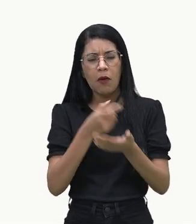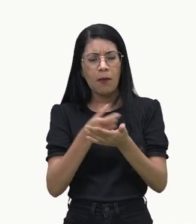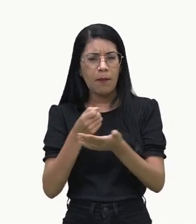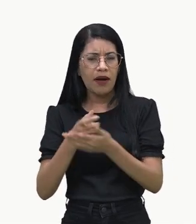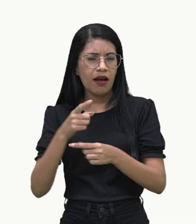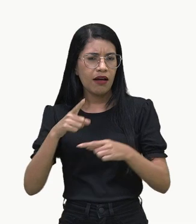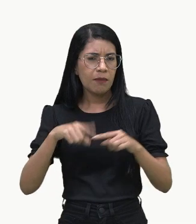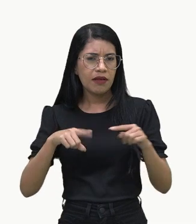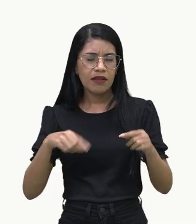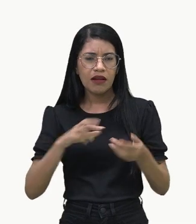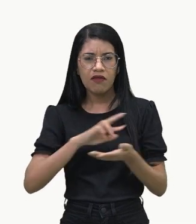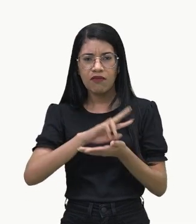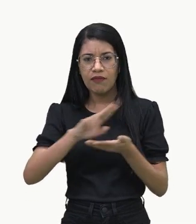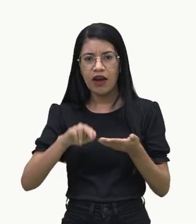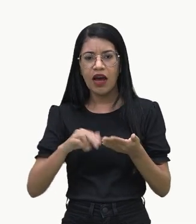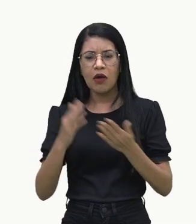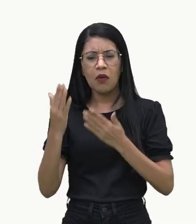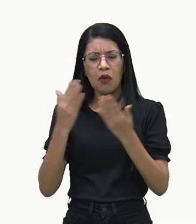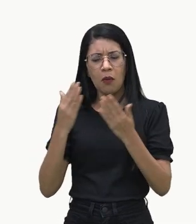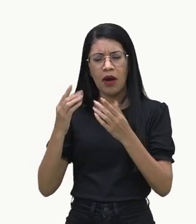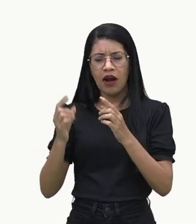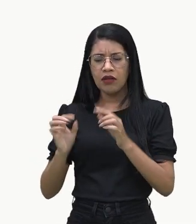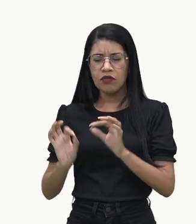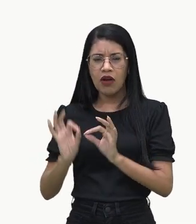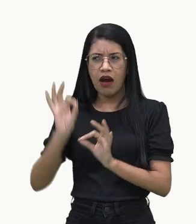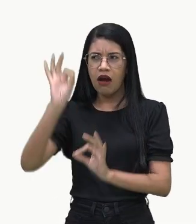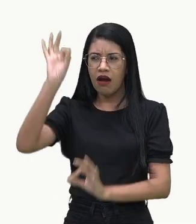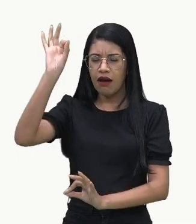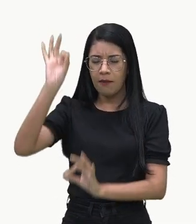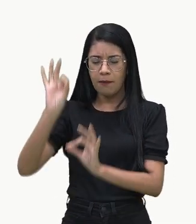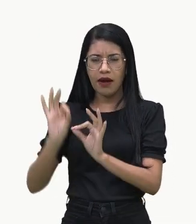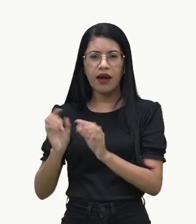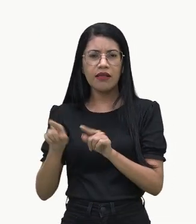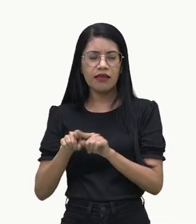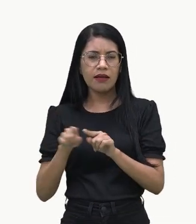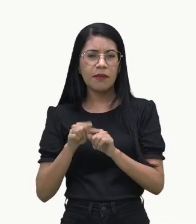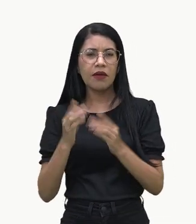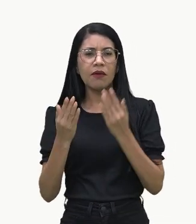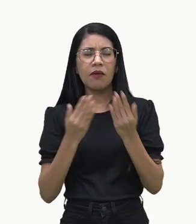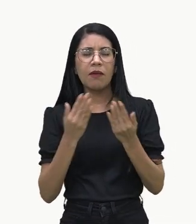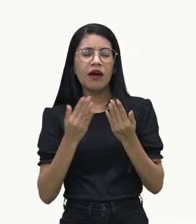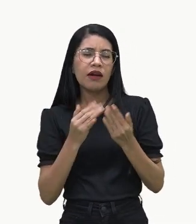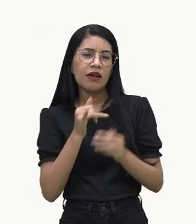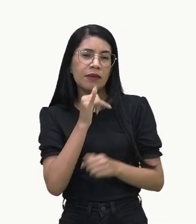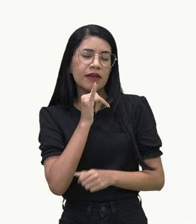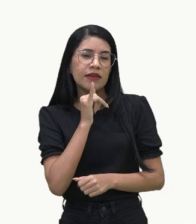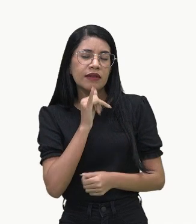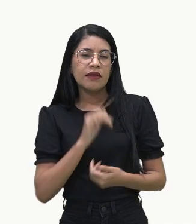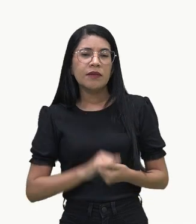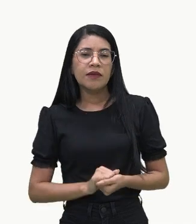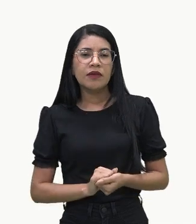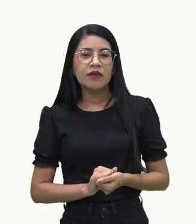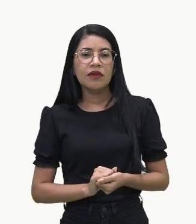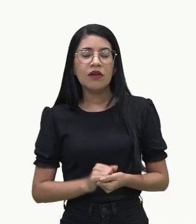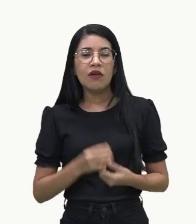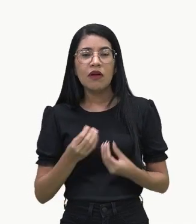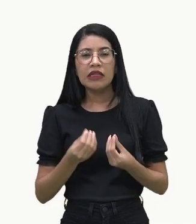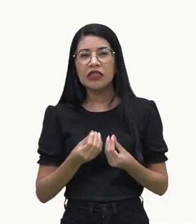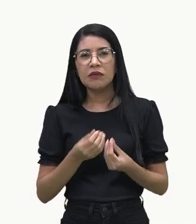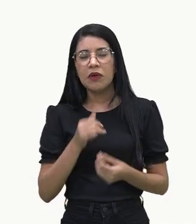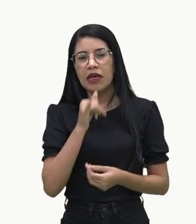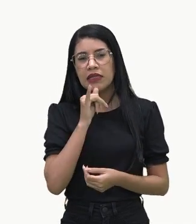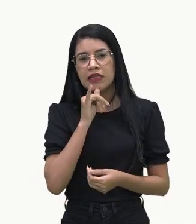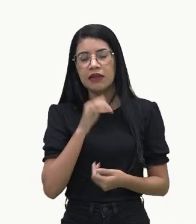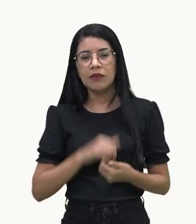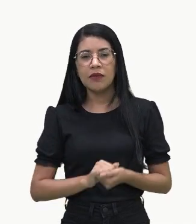nós estamos ali comparando altura, quando nós estamos ali comparando com um modo aí popular, vou